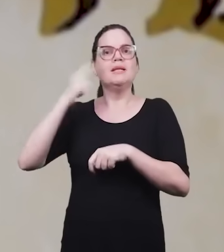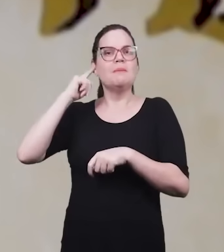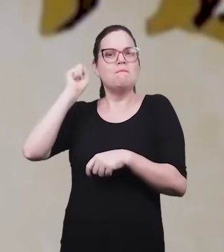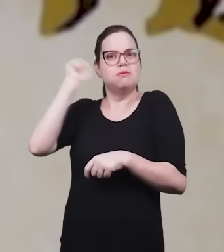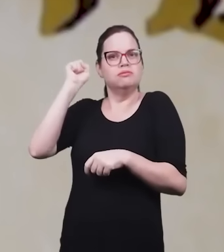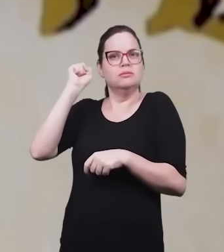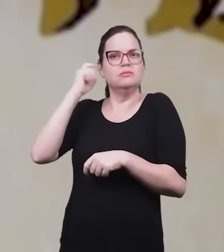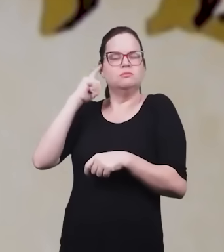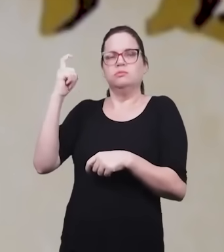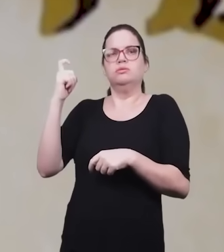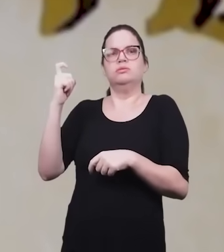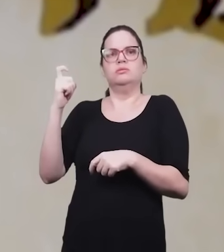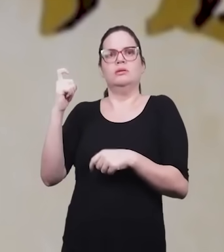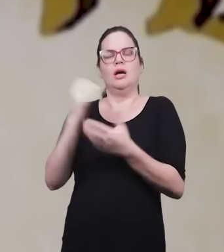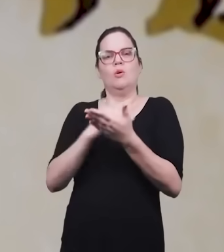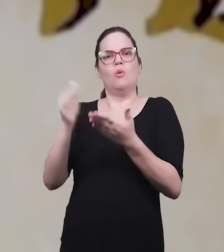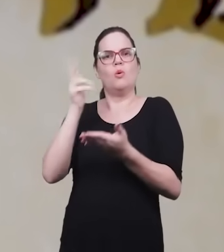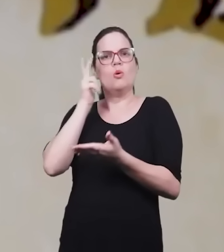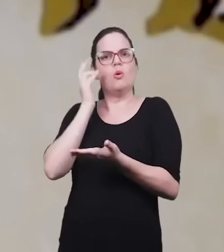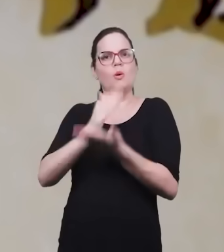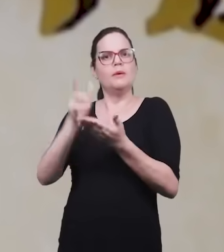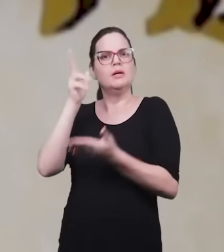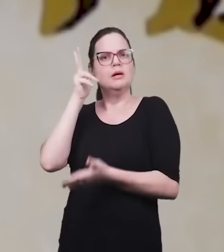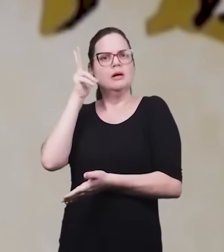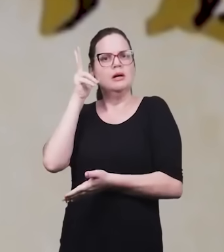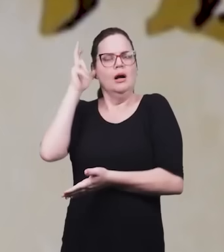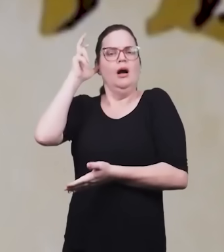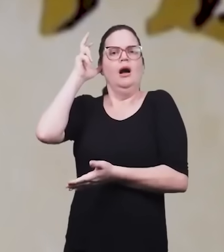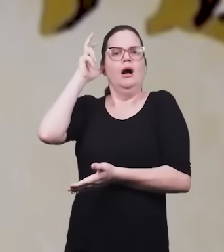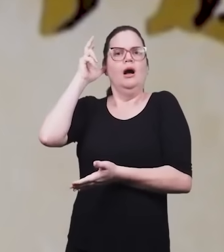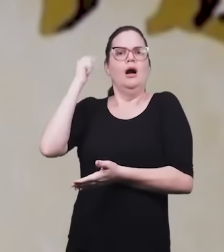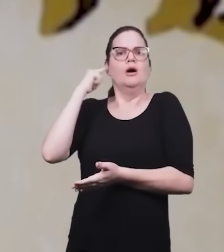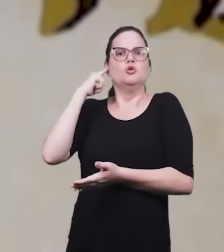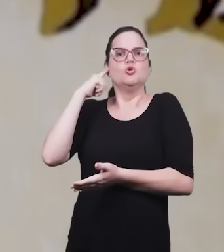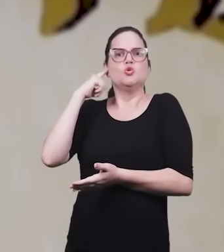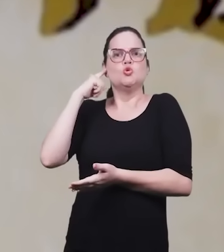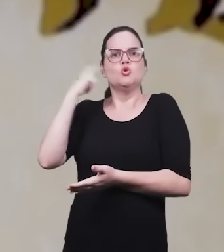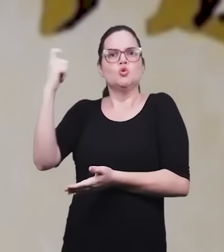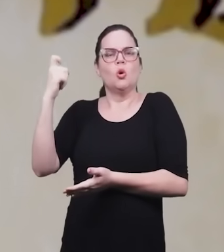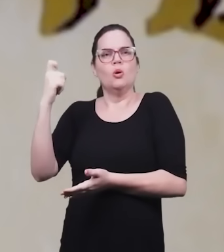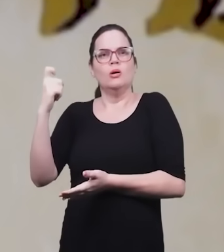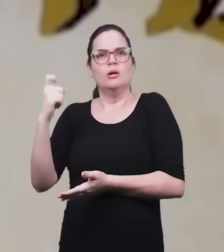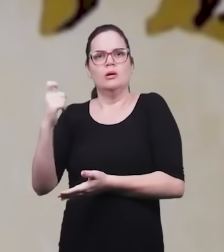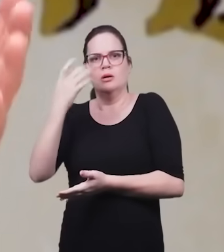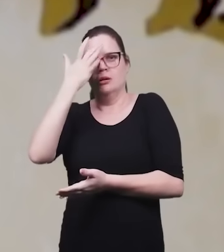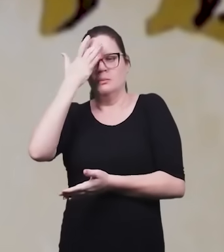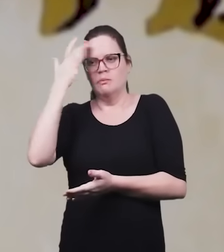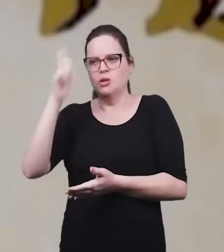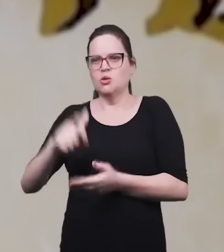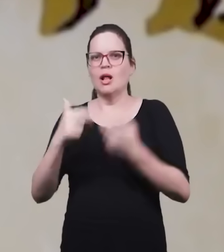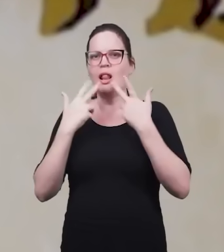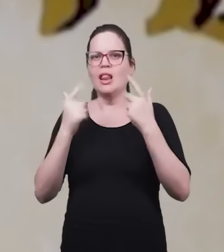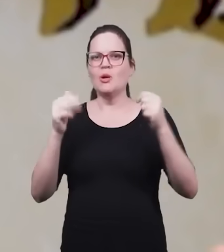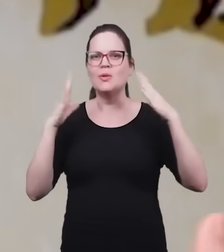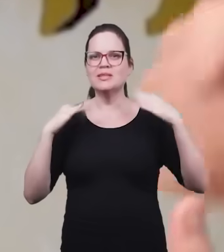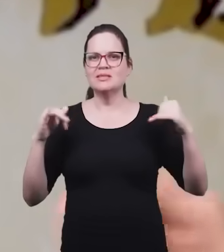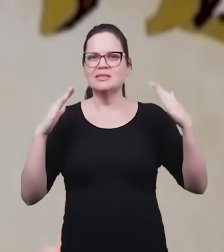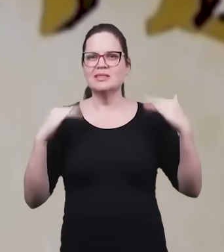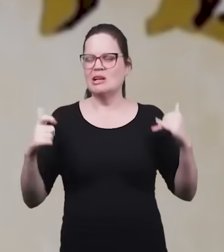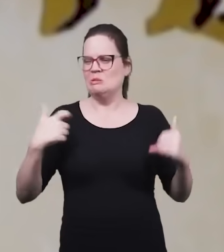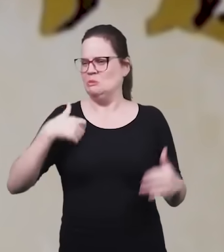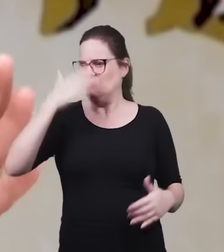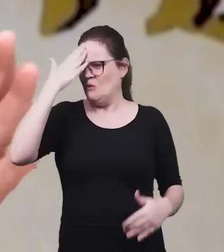estalo aconteceu. Ele disse assim, de repente eu passei a ouvir e eu ouvi um som que alguém estava usando aí, de uma língua estranha que eu não estava